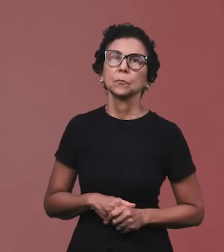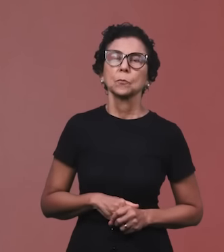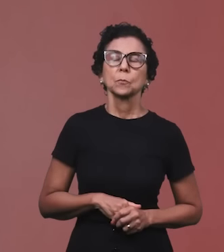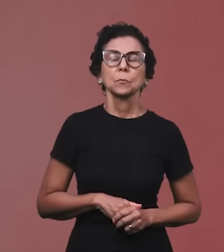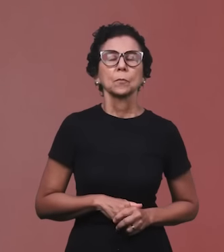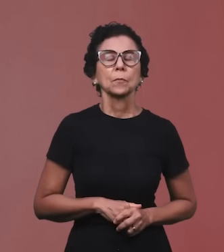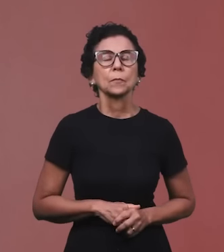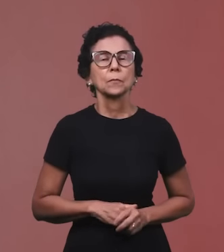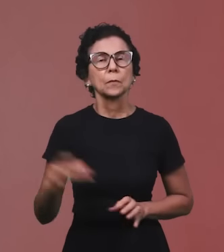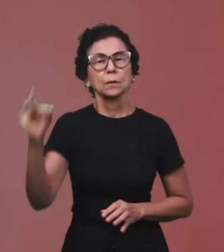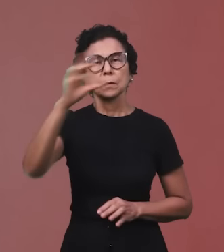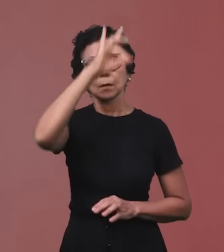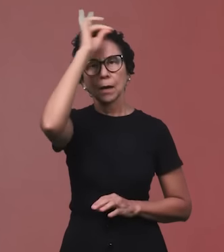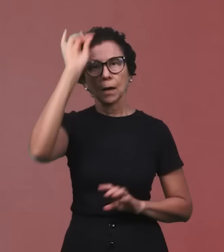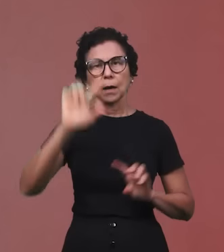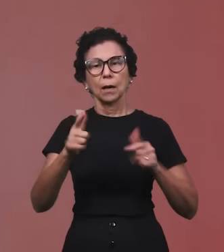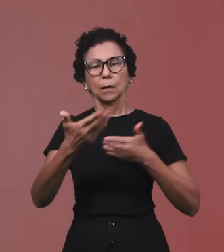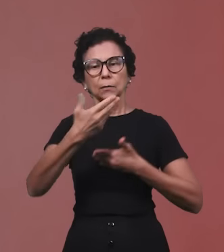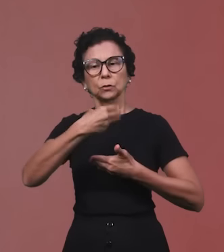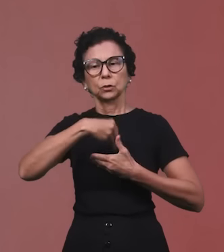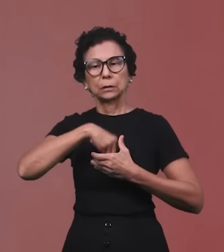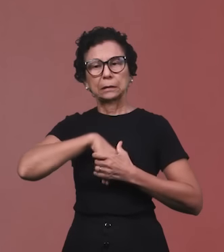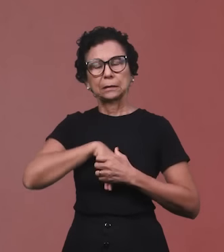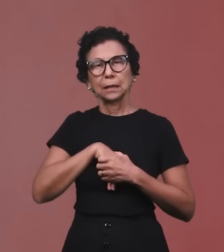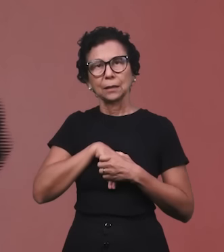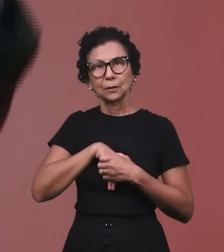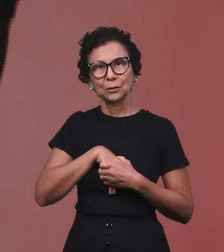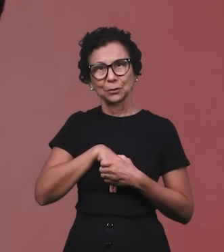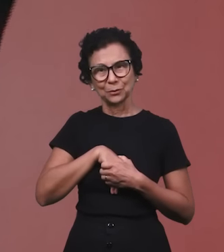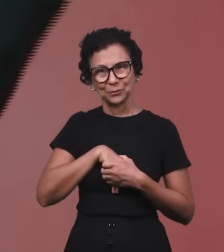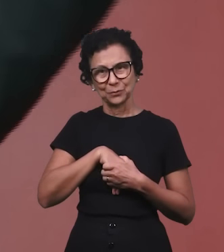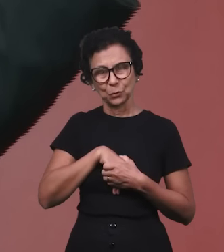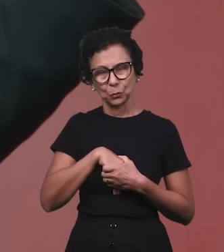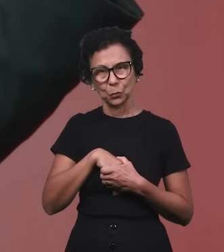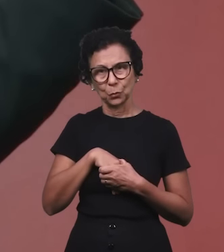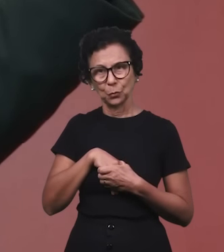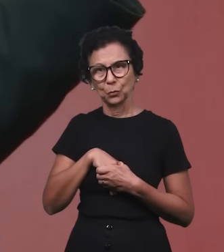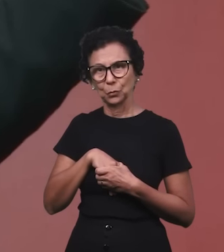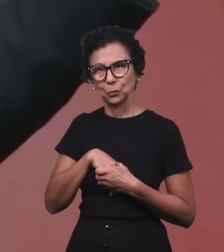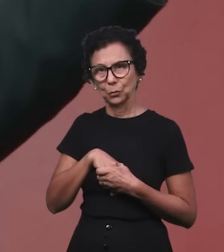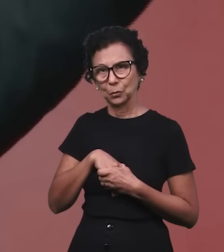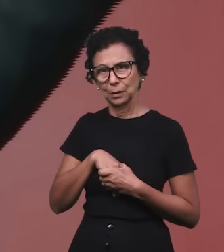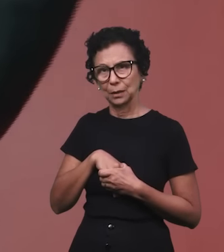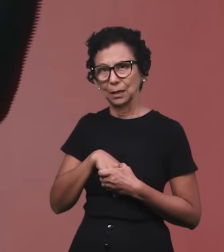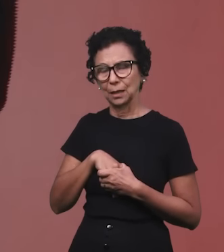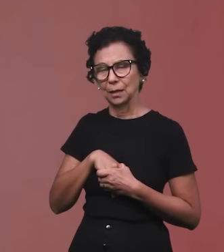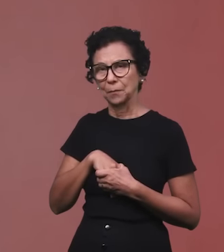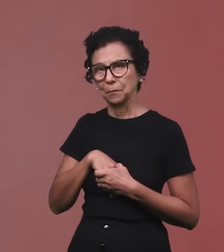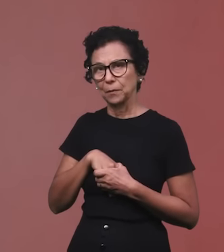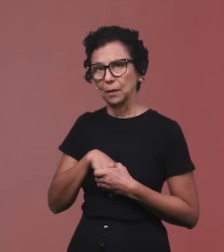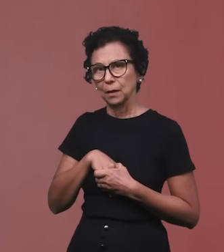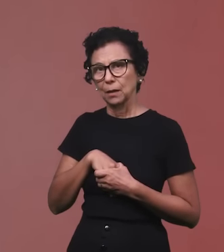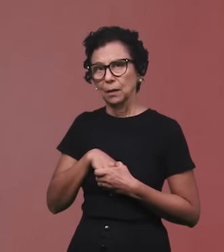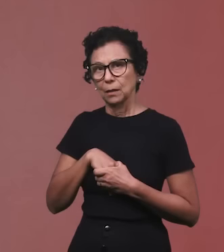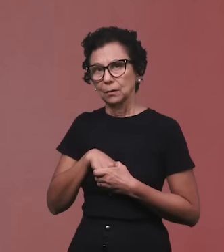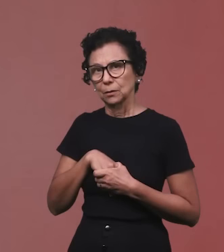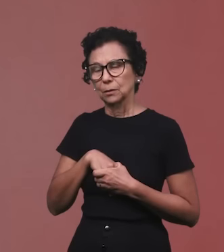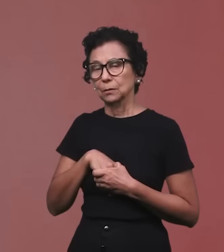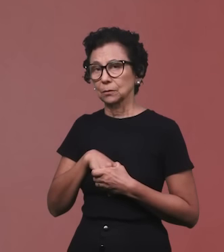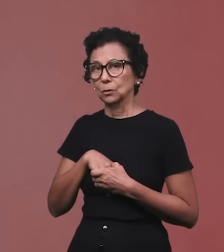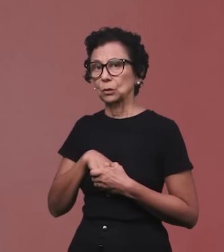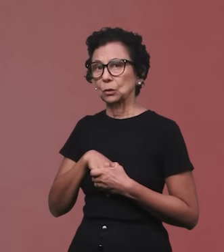Santo, ele desenvolve em nós a imagem do nosso Senhor. Ou seja, ele faz com que nós sejamos a